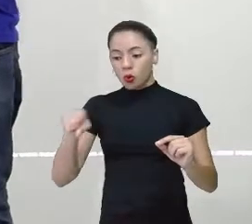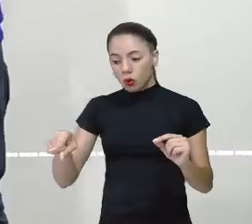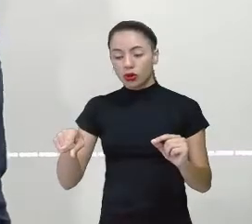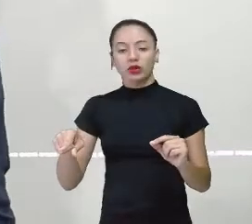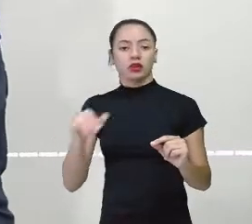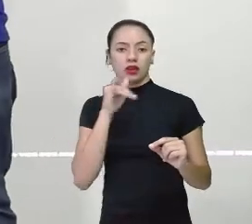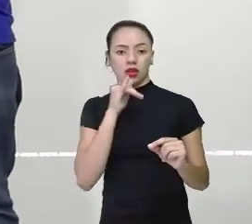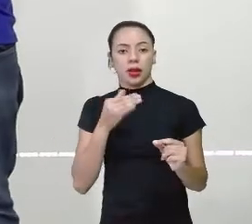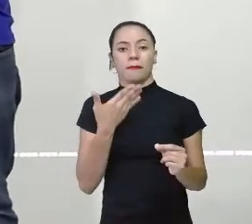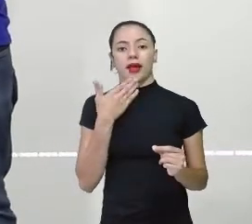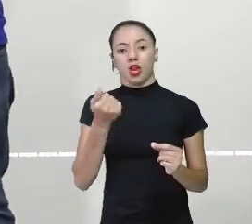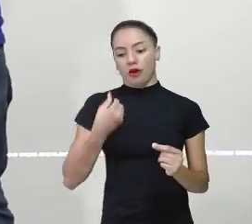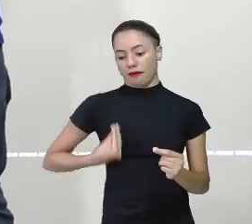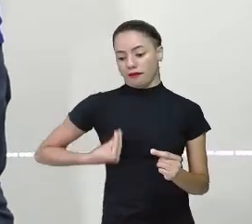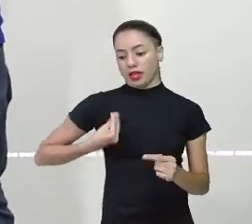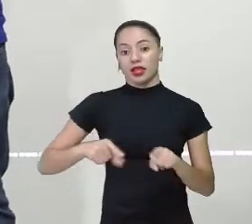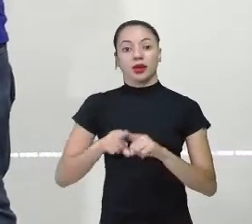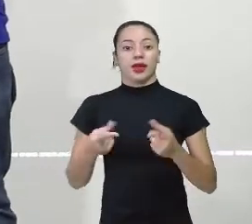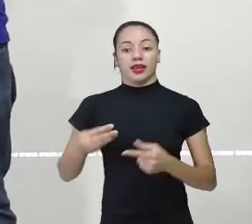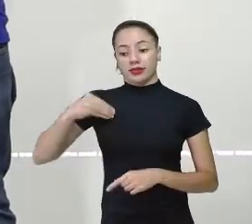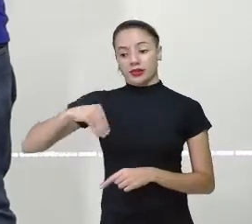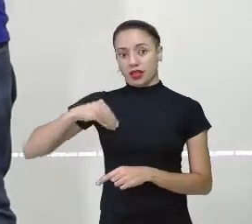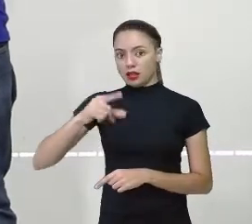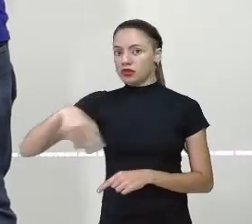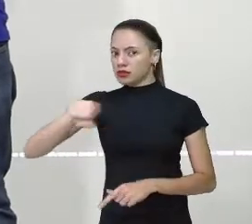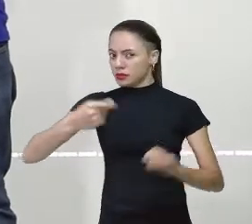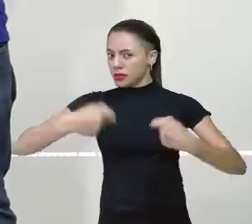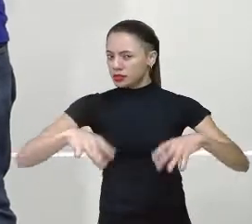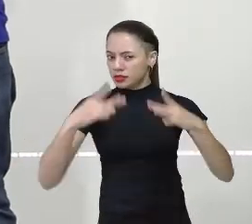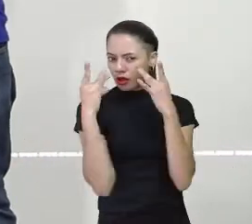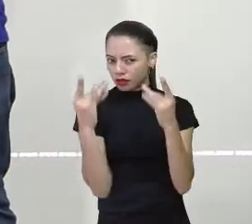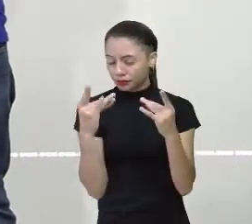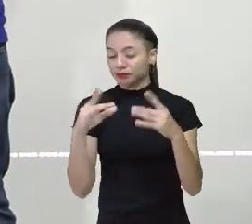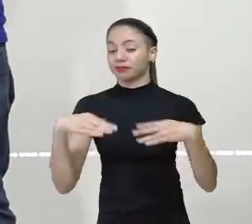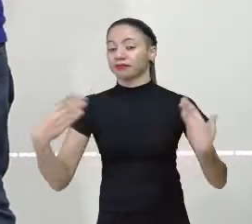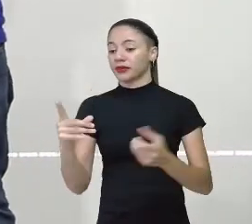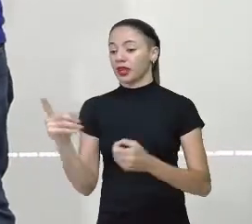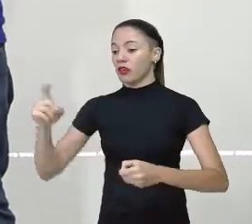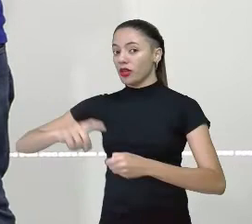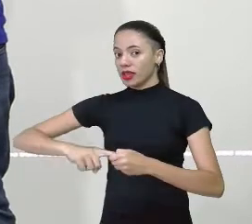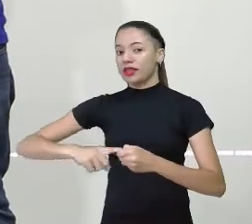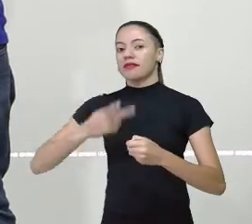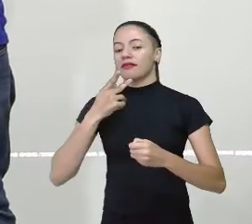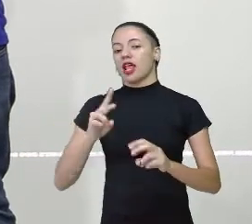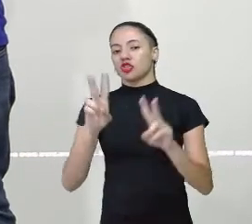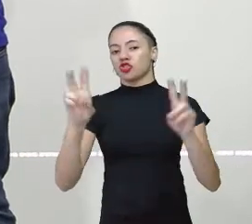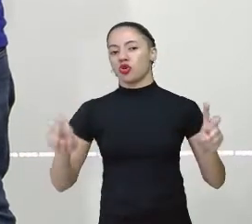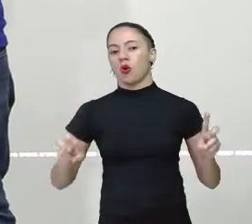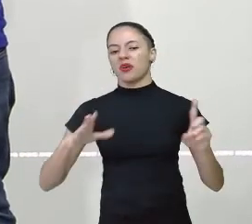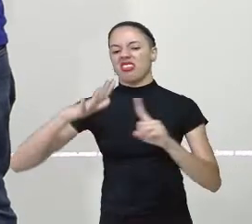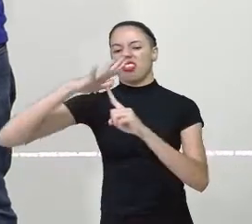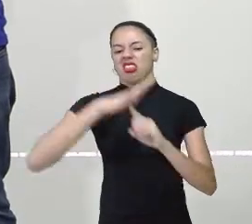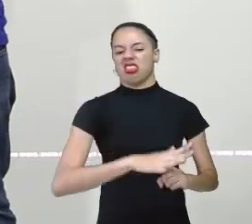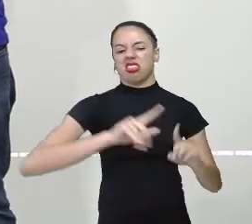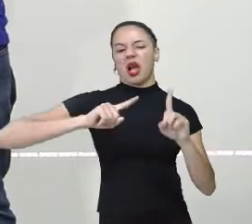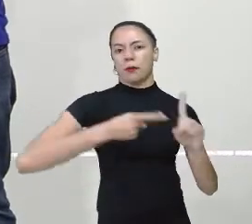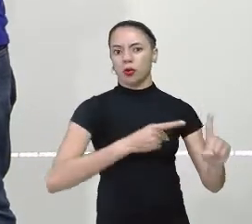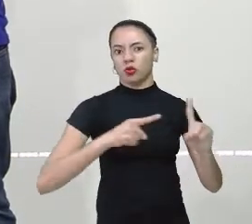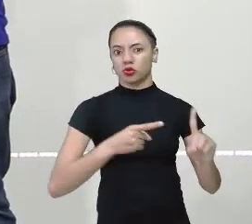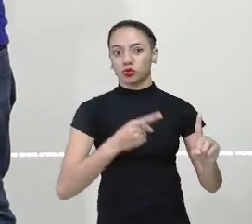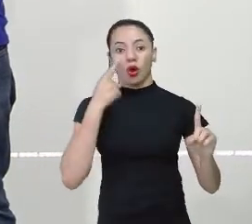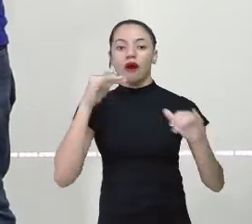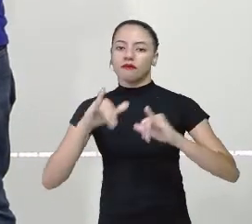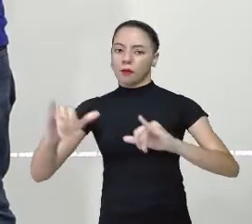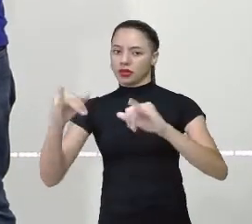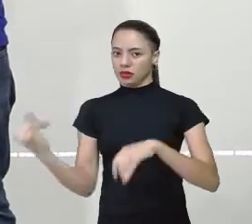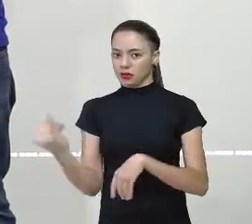vida, de salário para você. Então, fiquem bem atentas com isso. Mas voltando à questão do abuso, é bem importante a gente trazer essas informações. Vejam